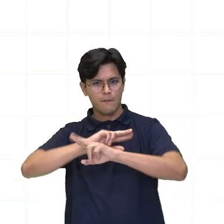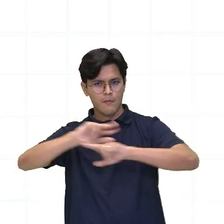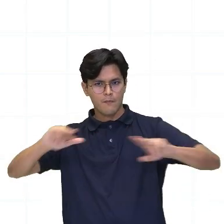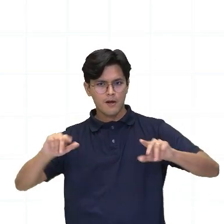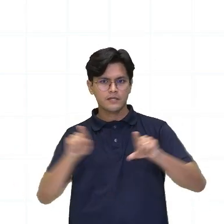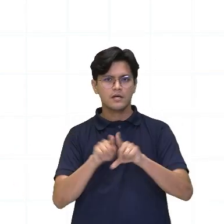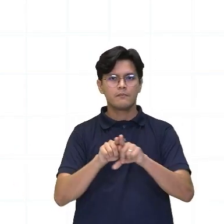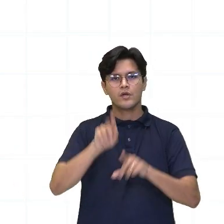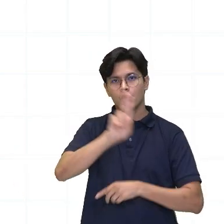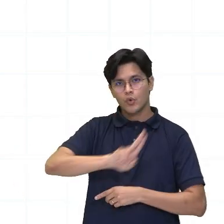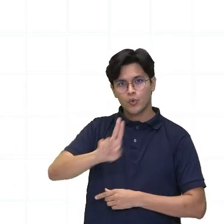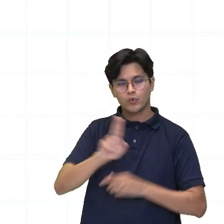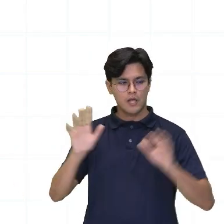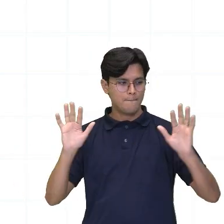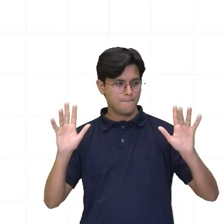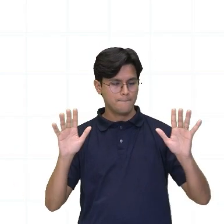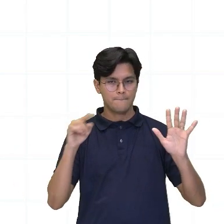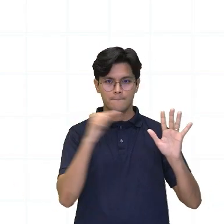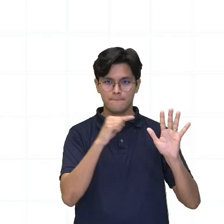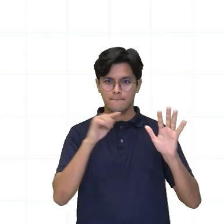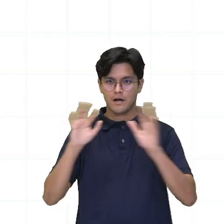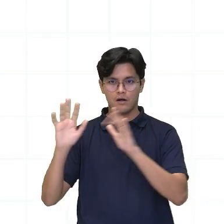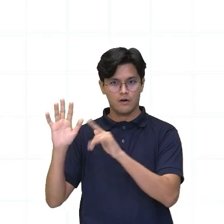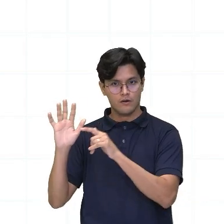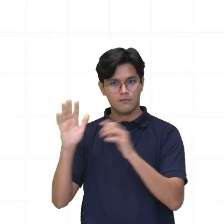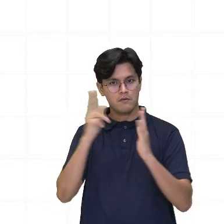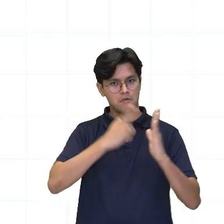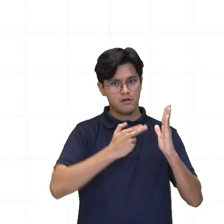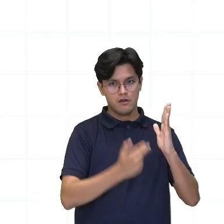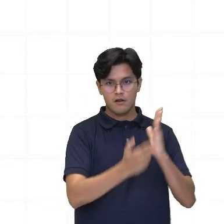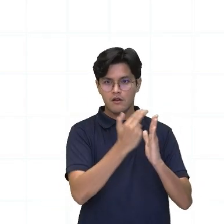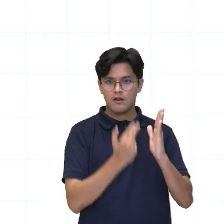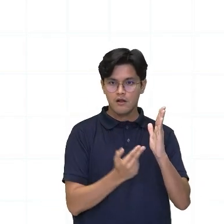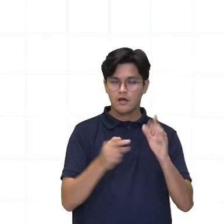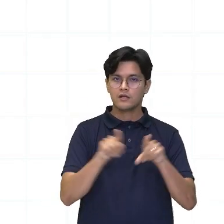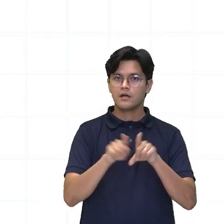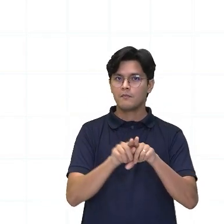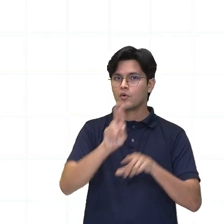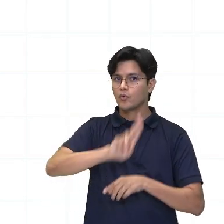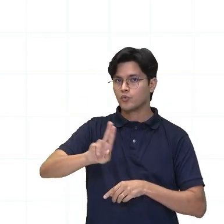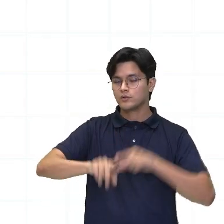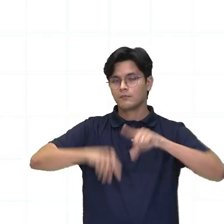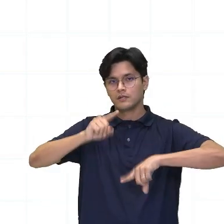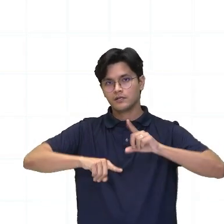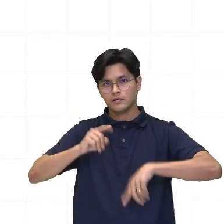já comentamos, tudo isso, carvão, sangue, gordura de animal, materiais de